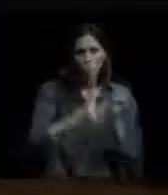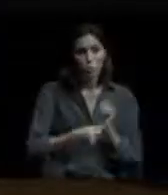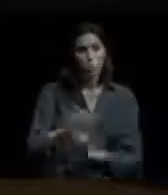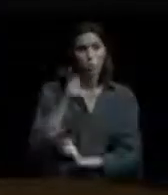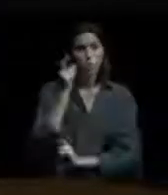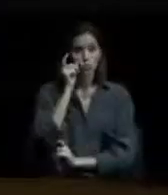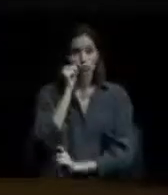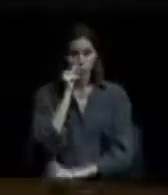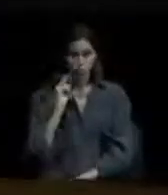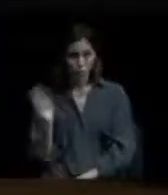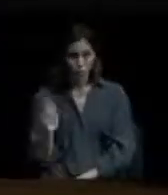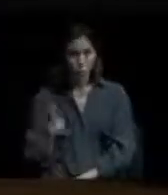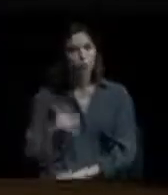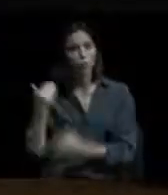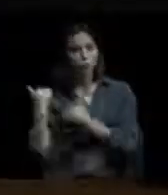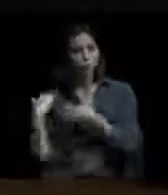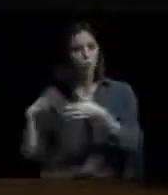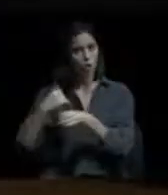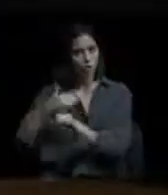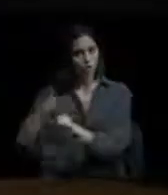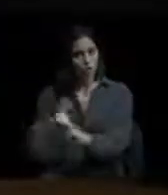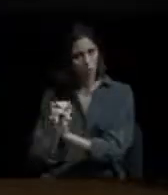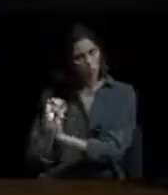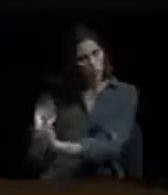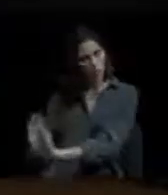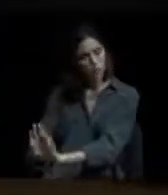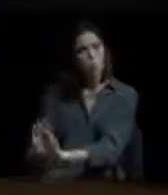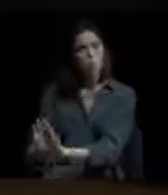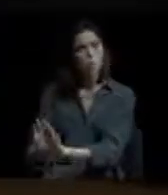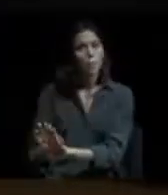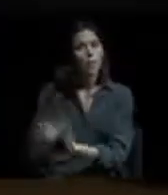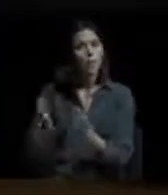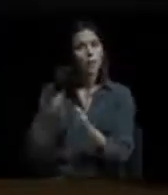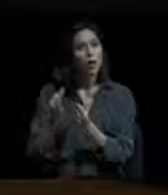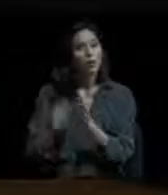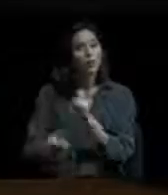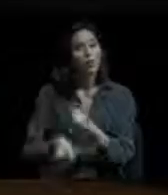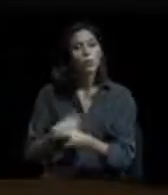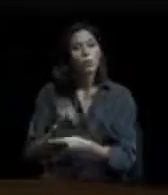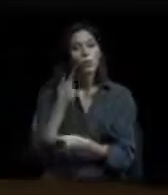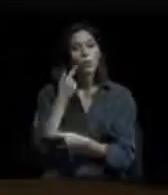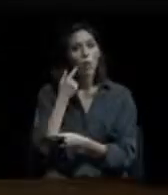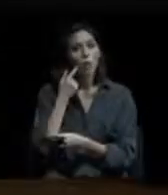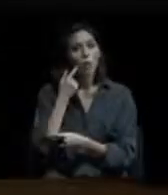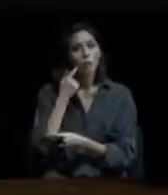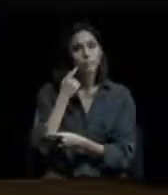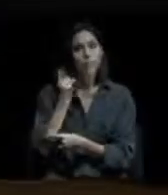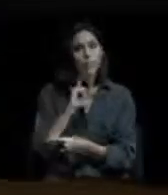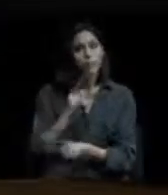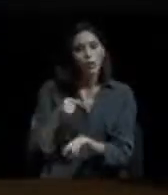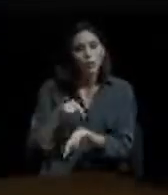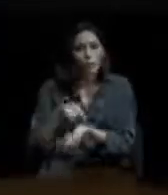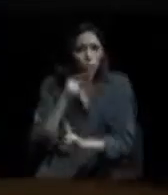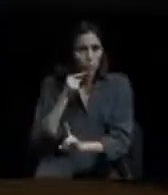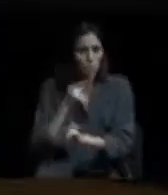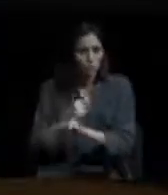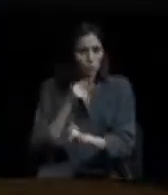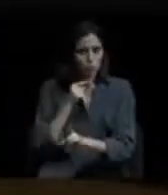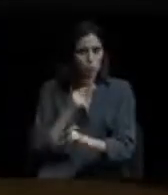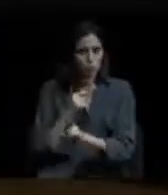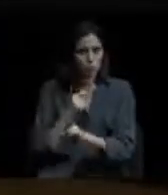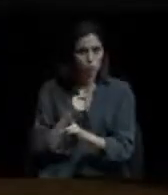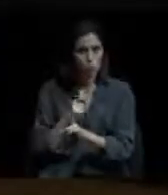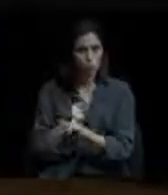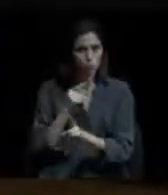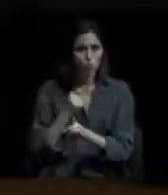Sr. Vereador, para além das responsabilidades pelo Departamento que autoriza as obras e intervenções urbanísticas, passa a liderar, em simultâneo, a empresa que